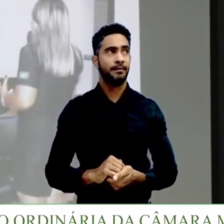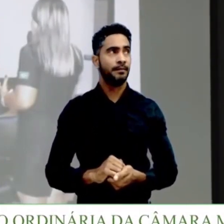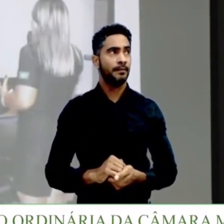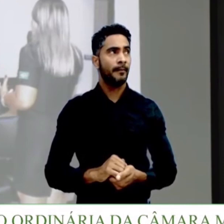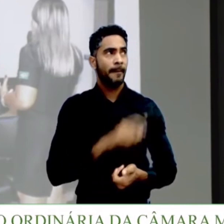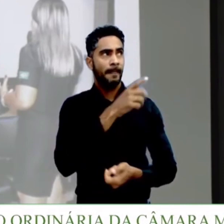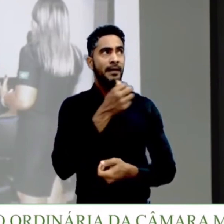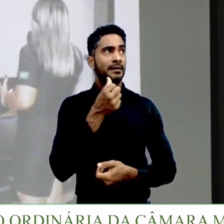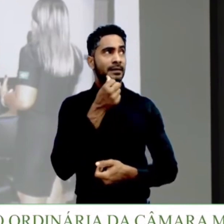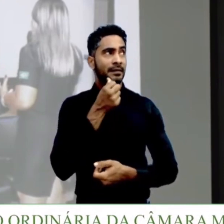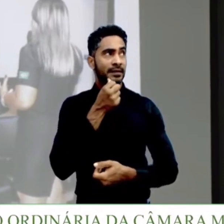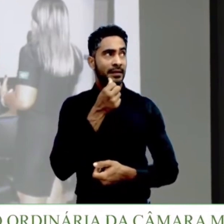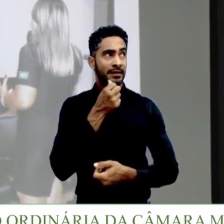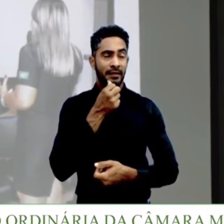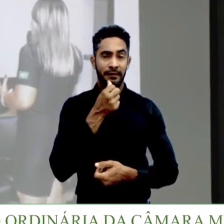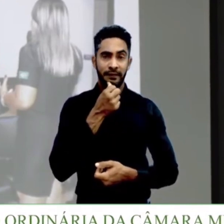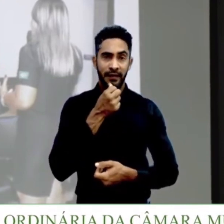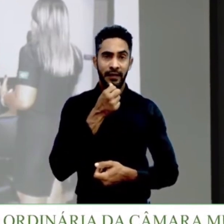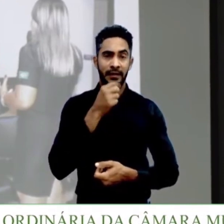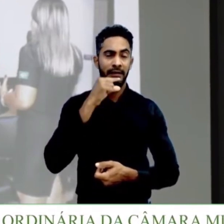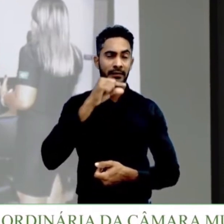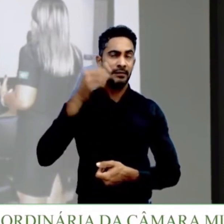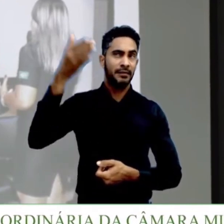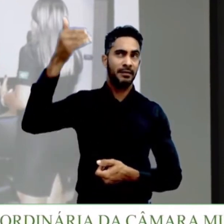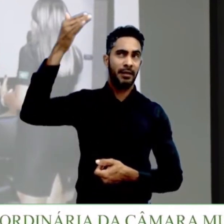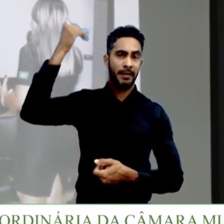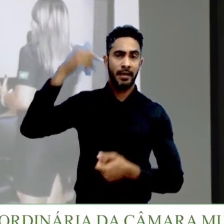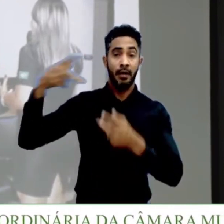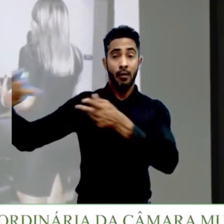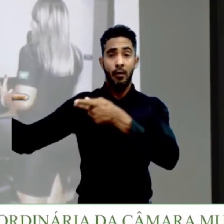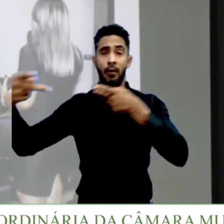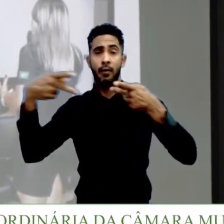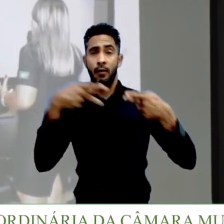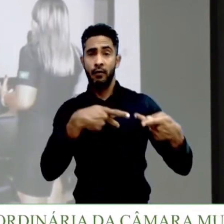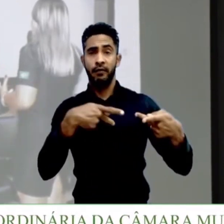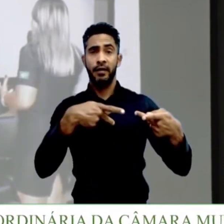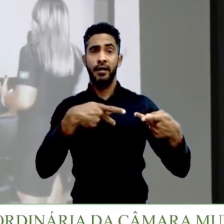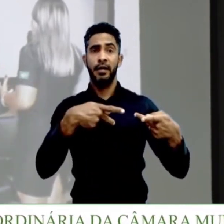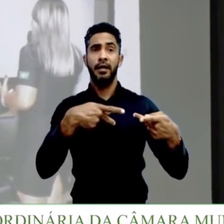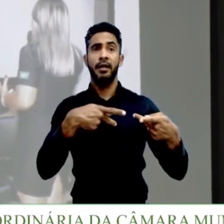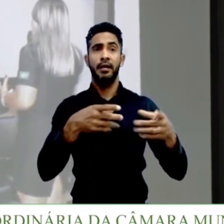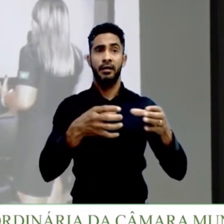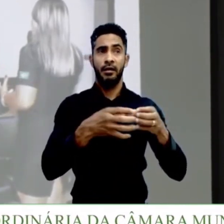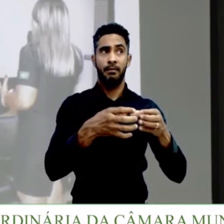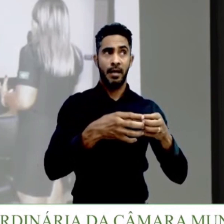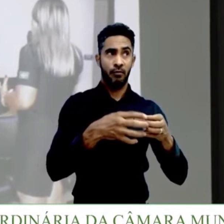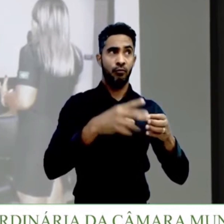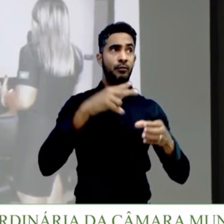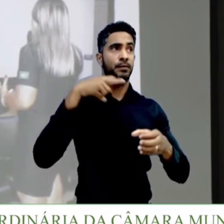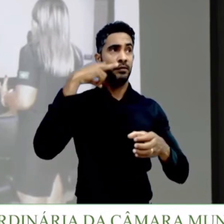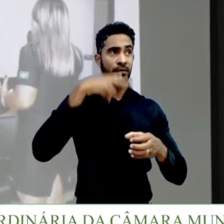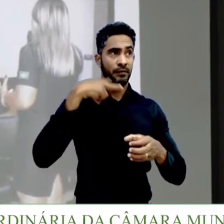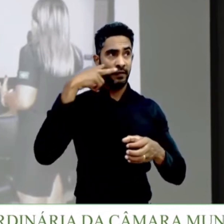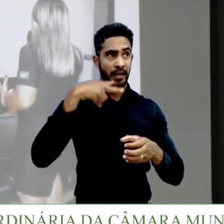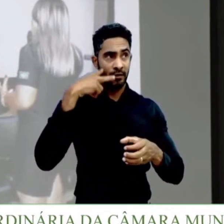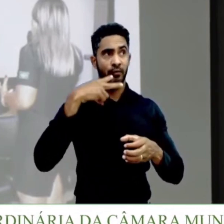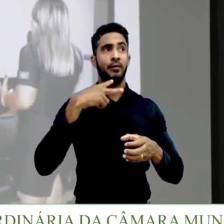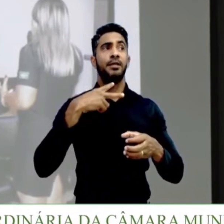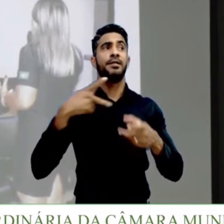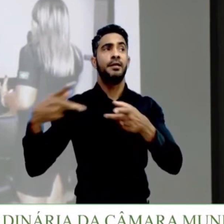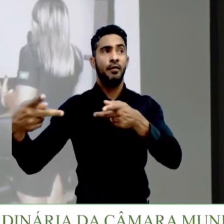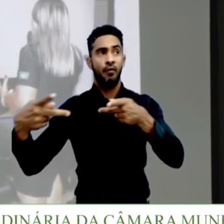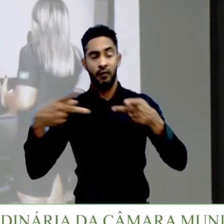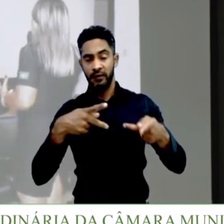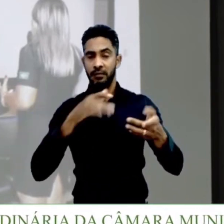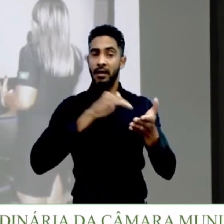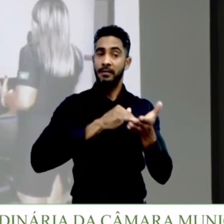numa sexta-feira, não na passada, na outra, eu convidei, mandei o convite também no grupo de vereadores, né? Mandei para